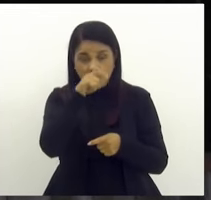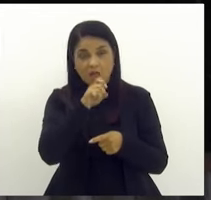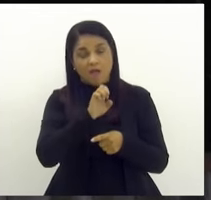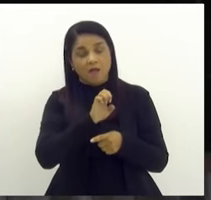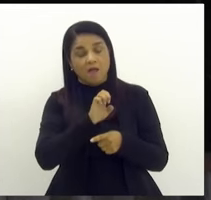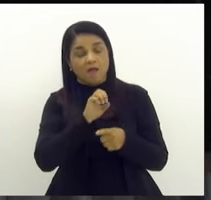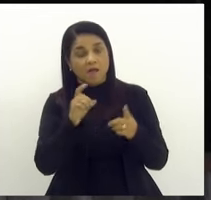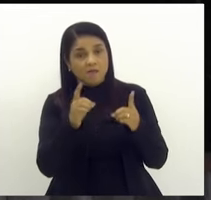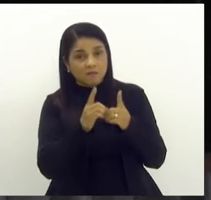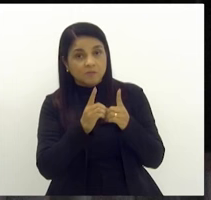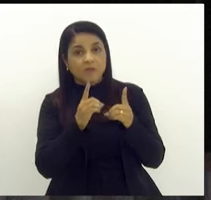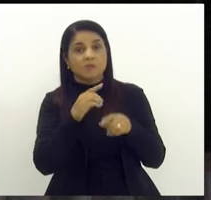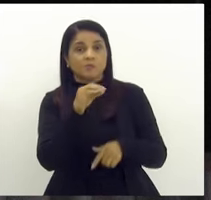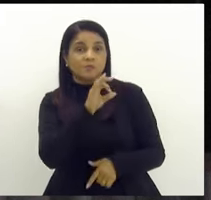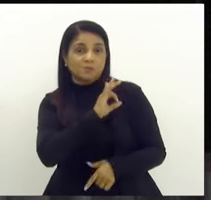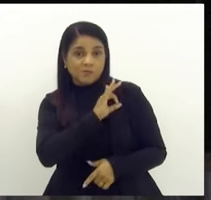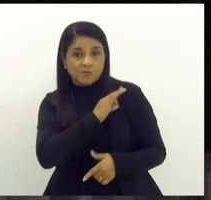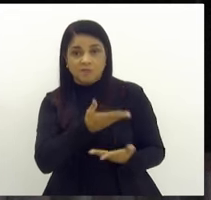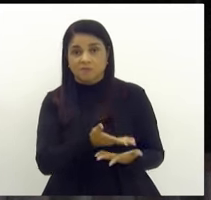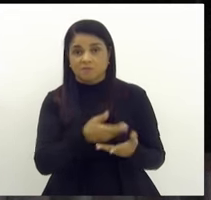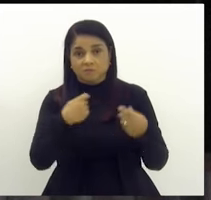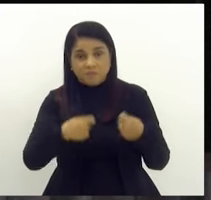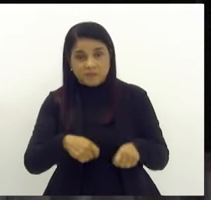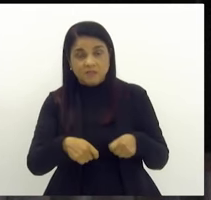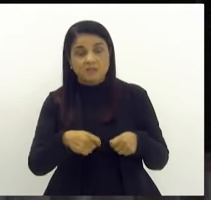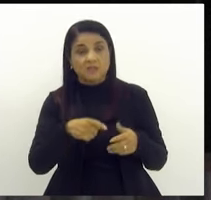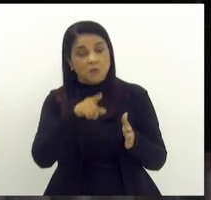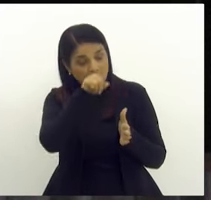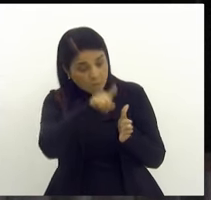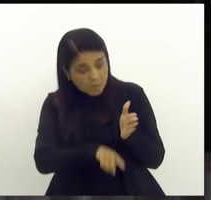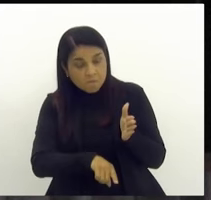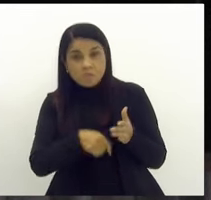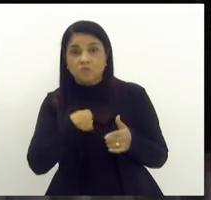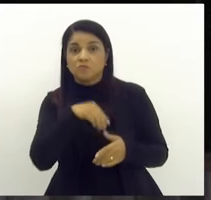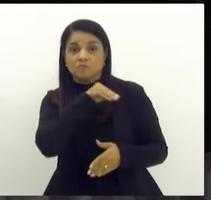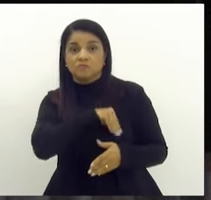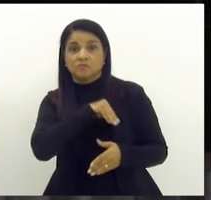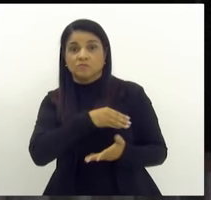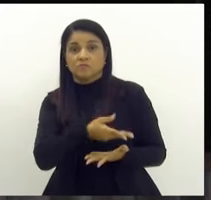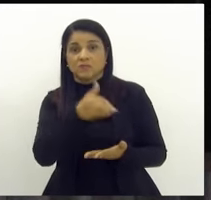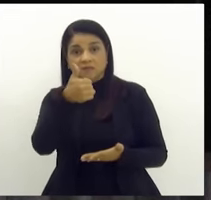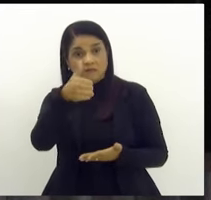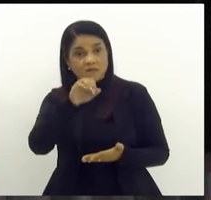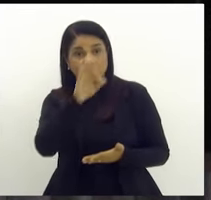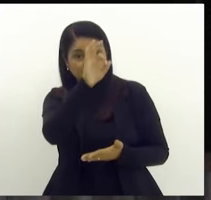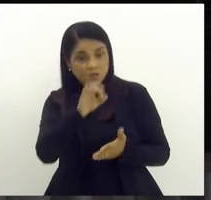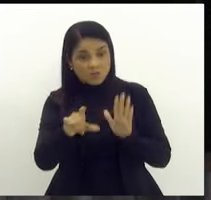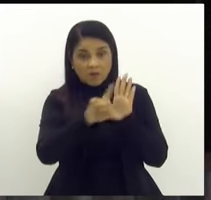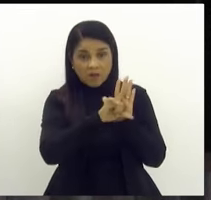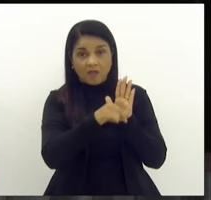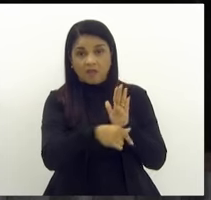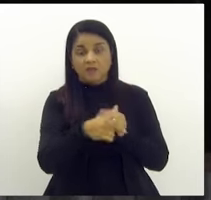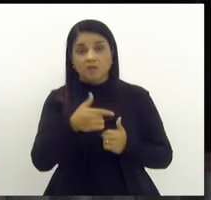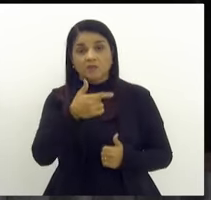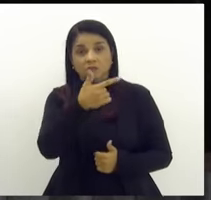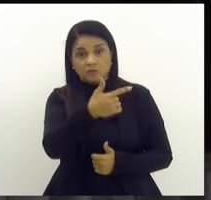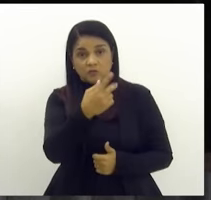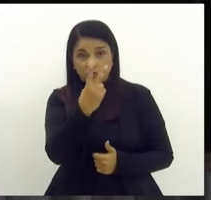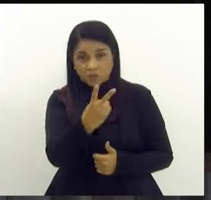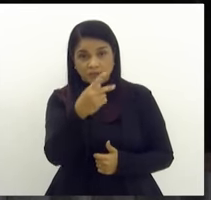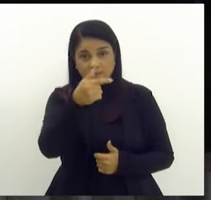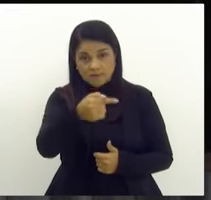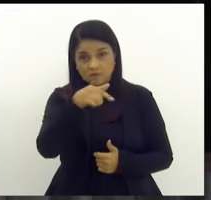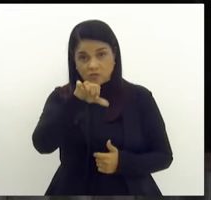proporção que o militar Ou seja que o militar desconta do seu salário é o que tava na lei a 279 agora com essa